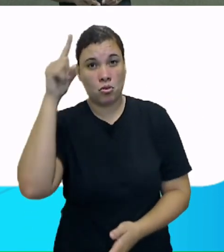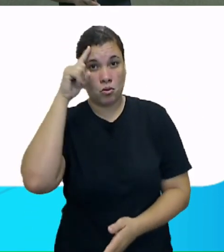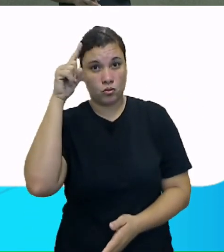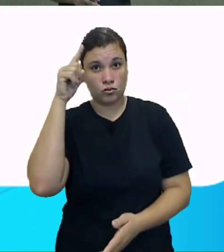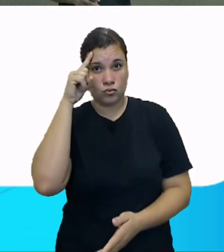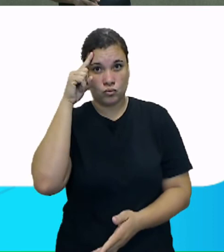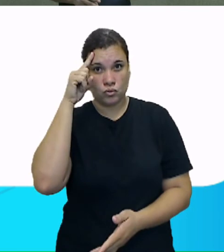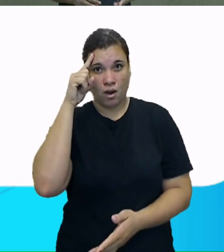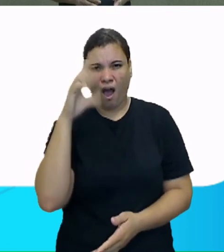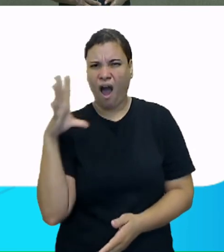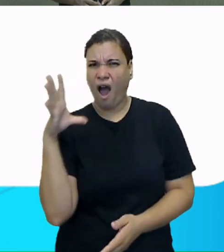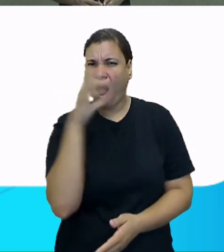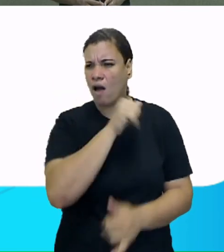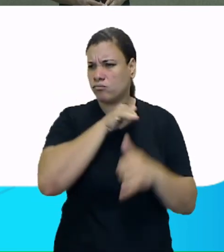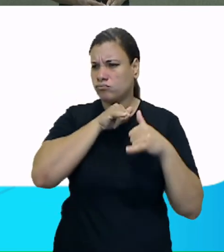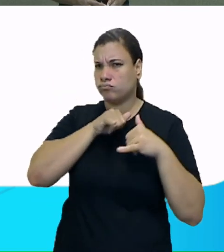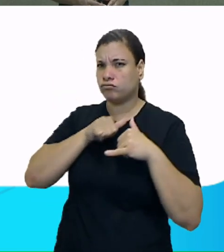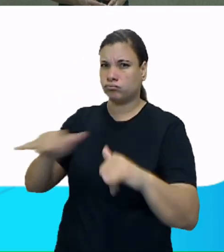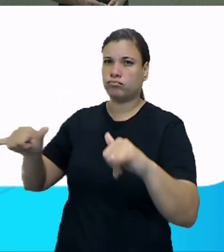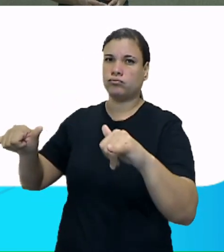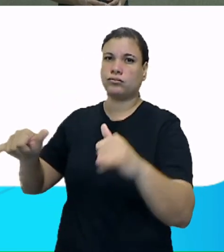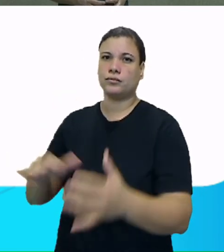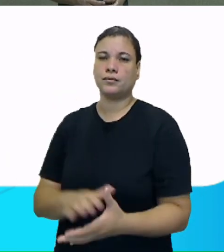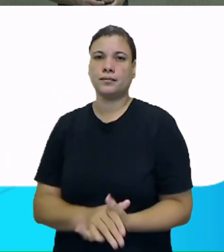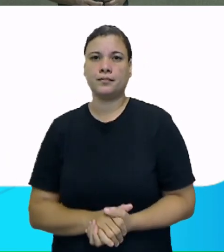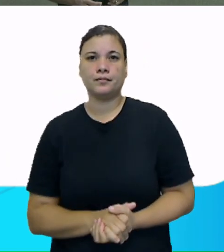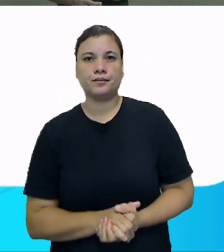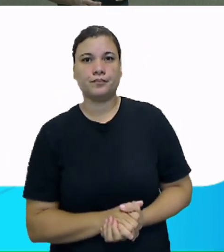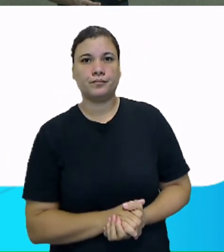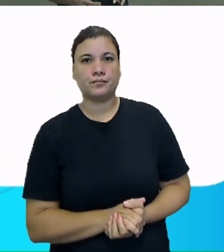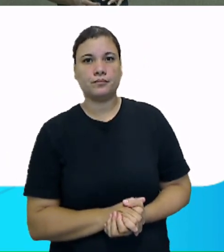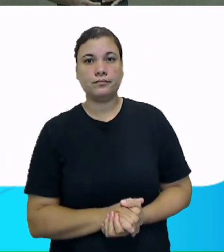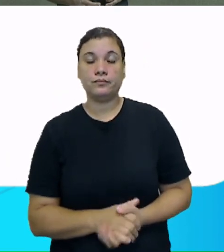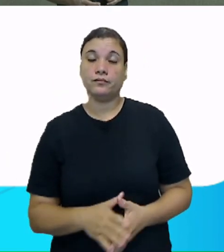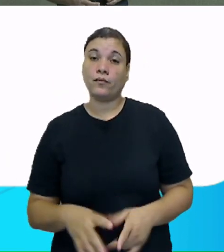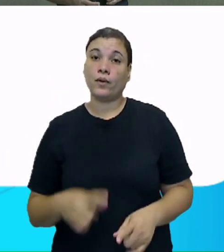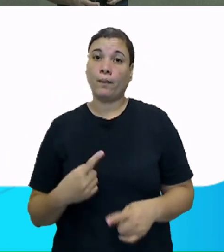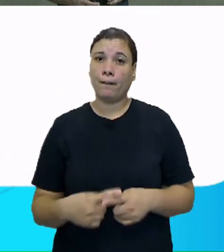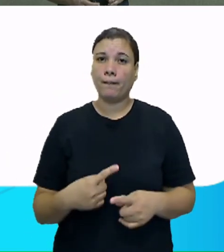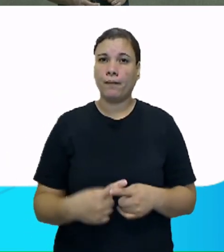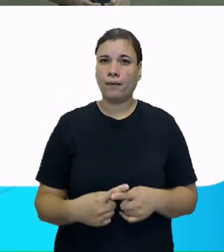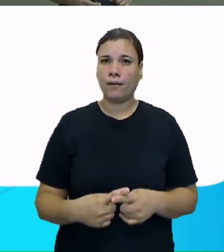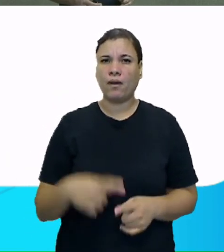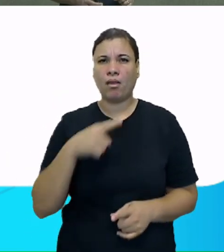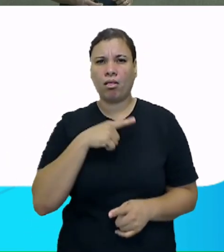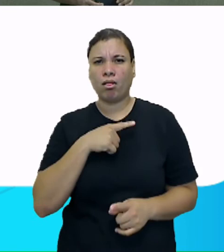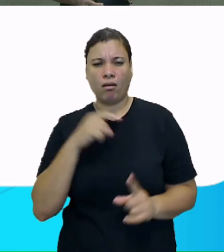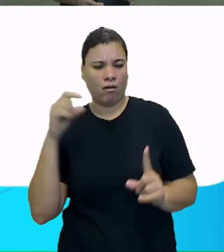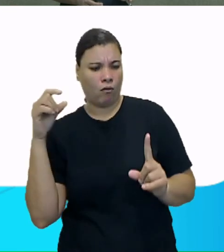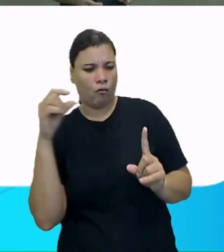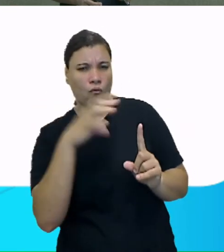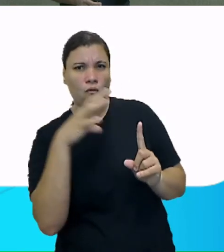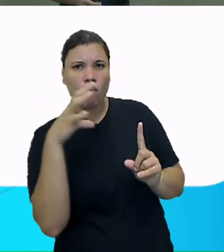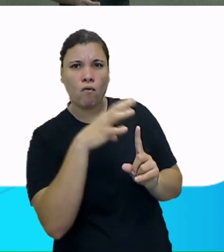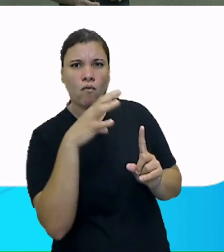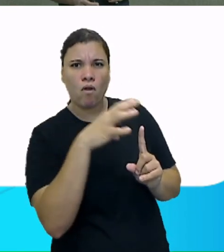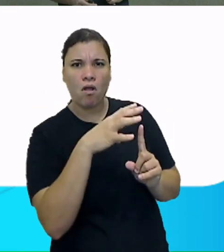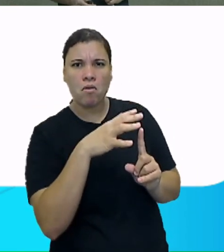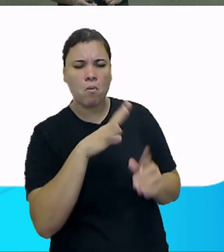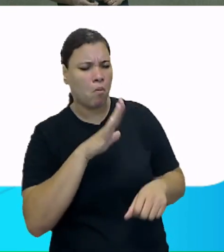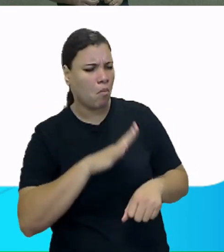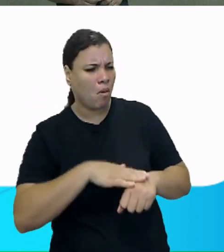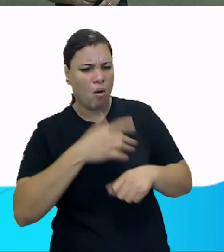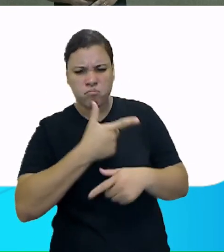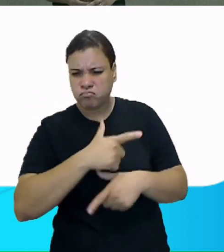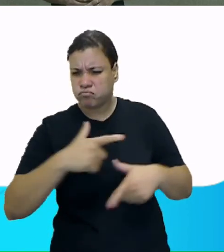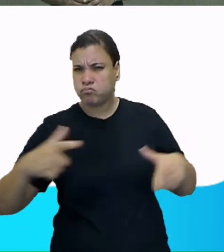distantes, fossem informados rapidamente. O que de fato teve uma influência maior no uso dos